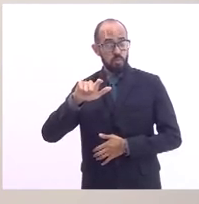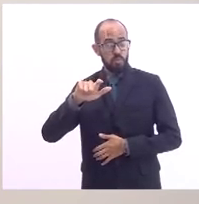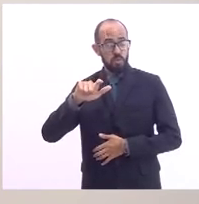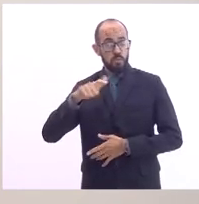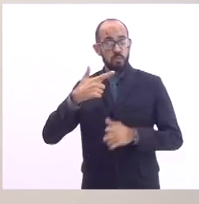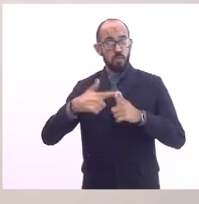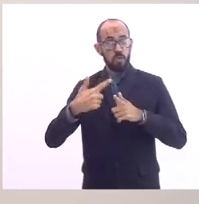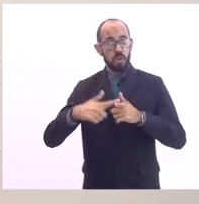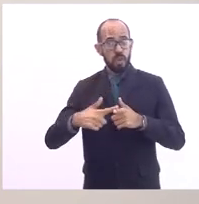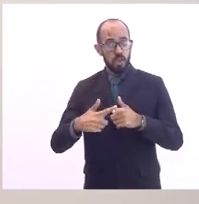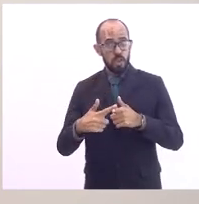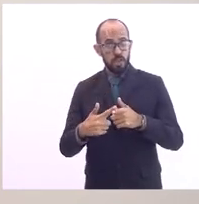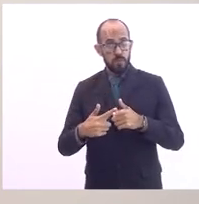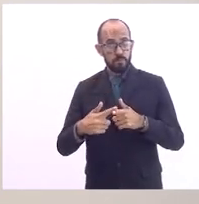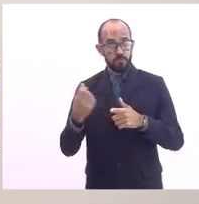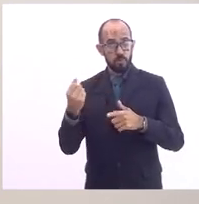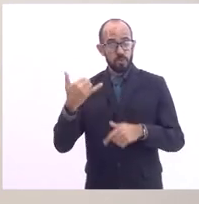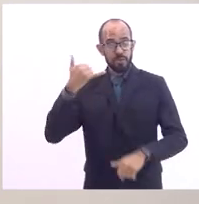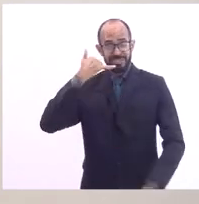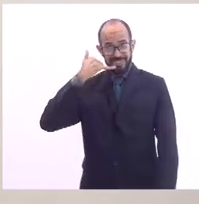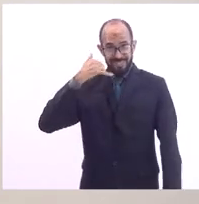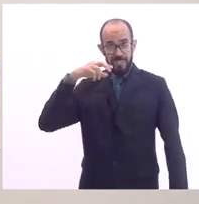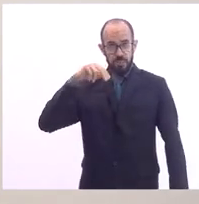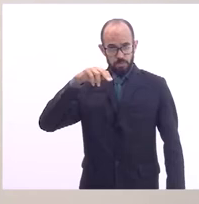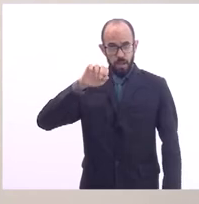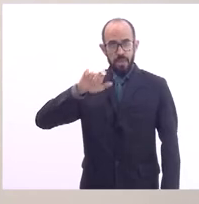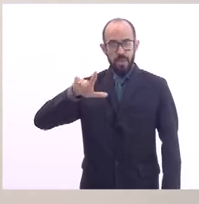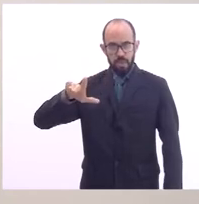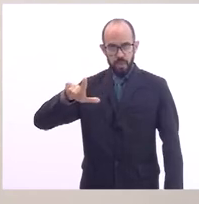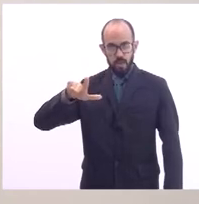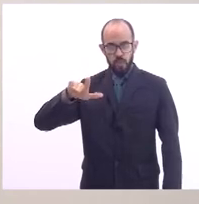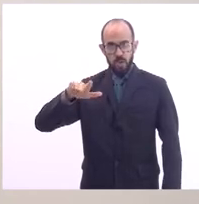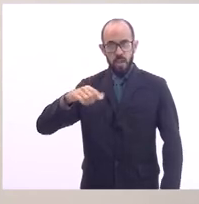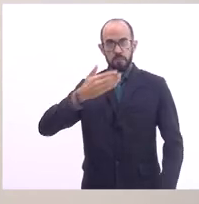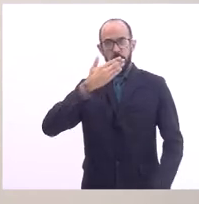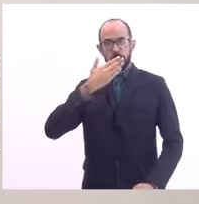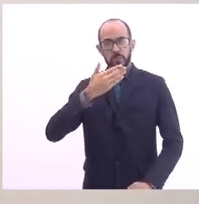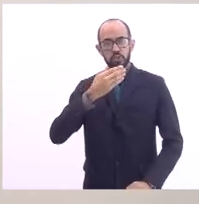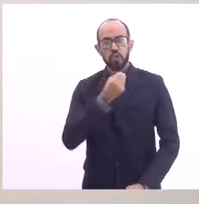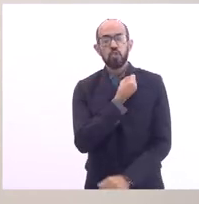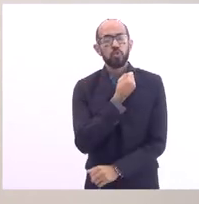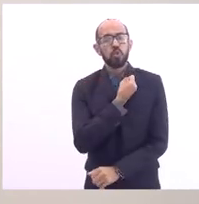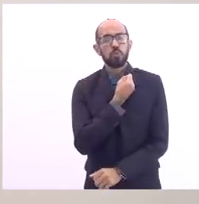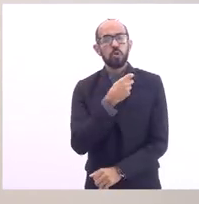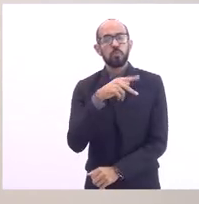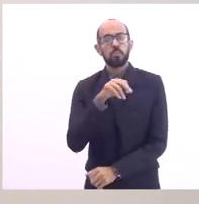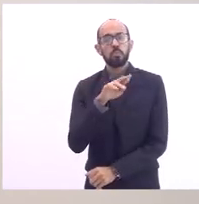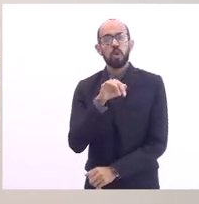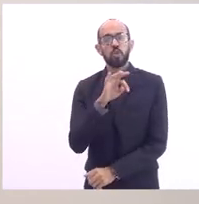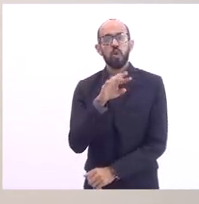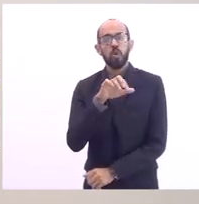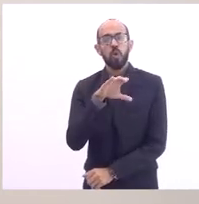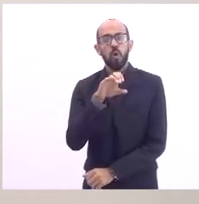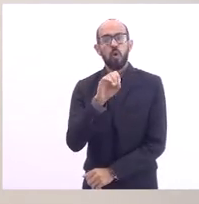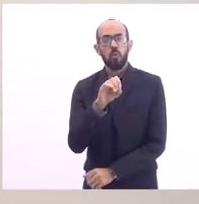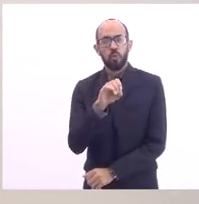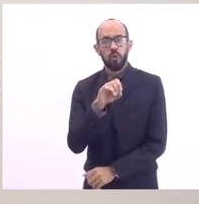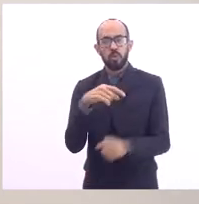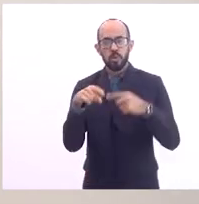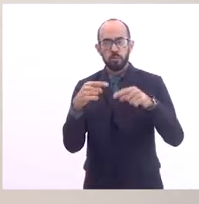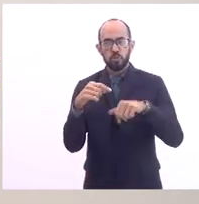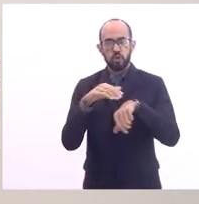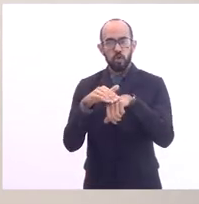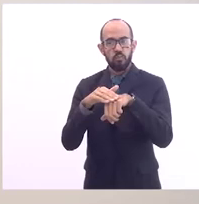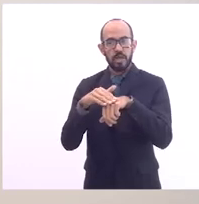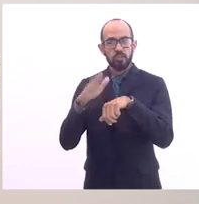quê? Quando a gente liga para a Enel, eu ligo para pegar o protocolo, mas, em seguida, eu ligo e falo diretamente com o doutor Guilherme,